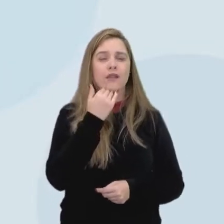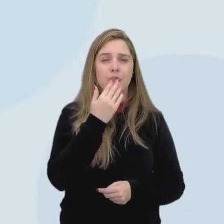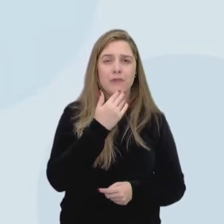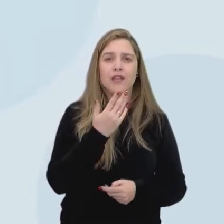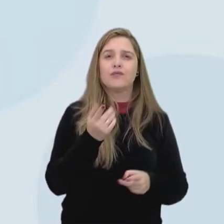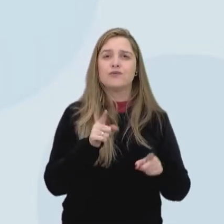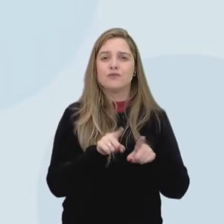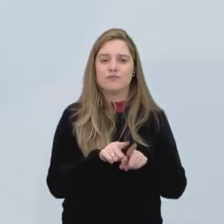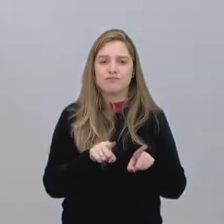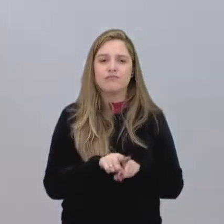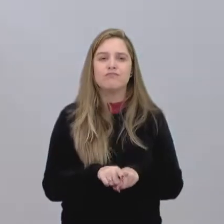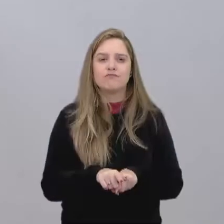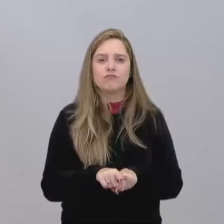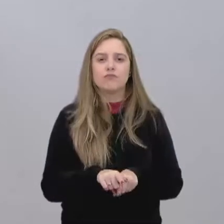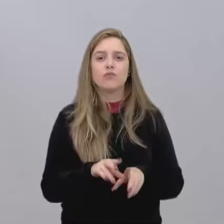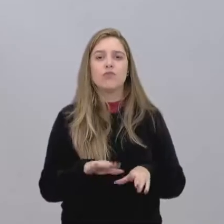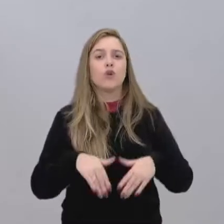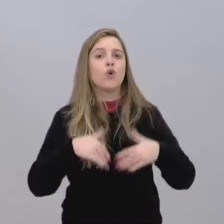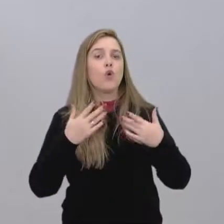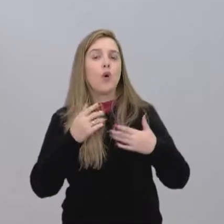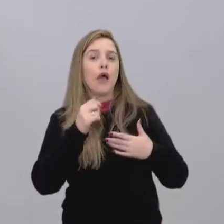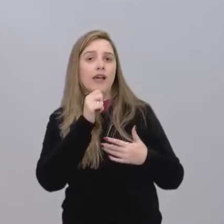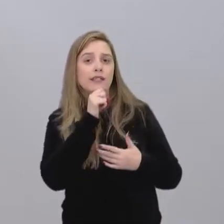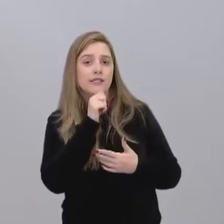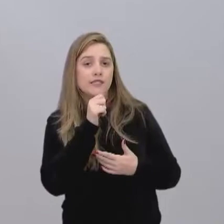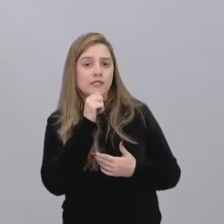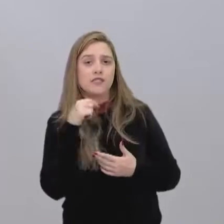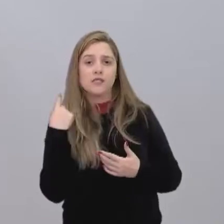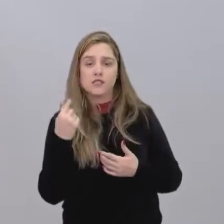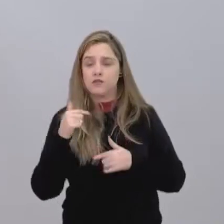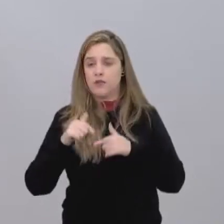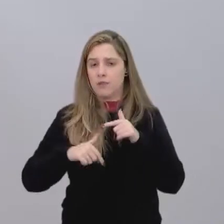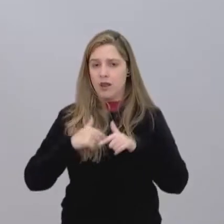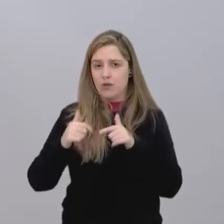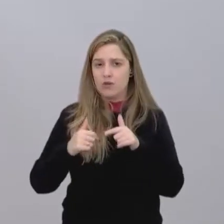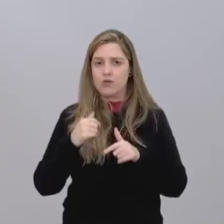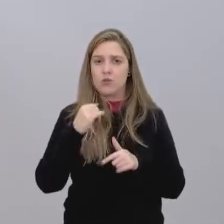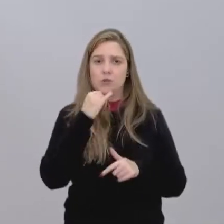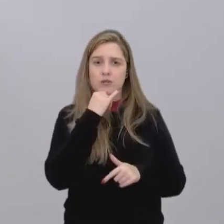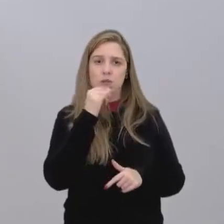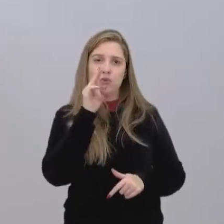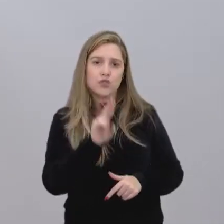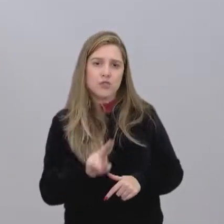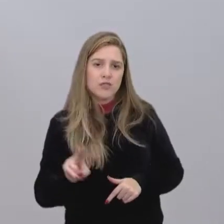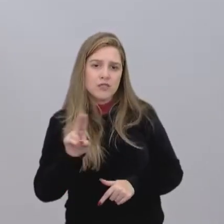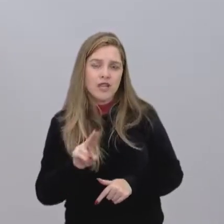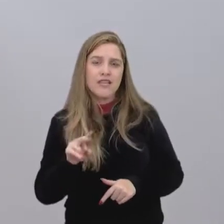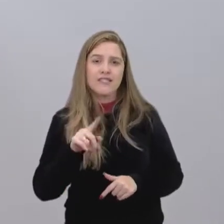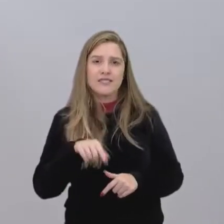pelos agrotóxicos, ou ainda, né, os trabalhadores, por exemplo, que utilizam dessas substâncias, por